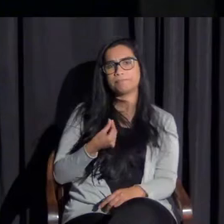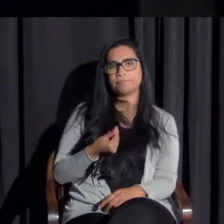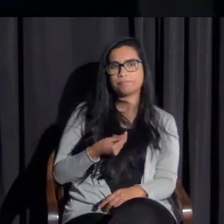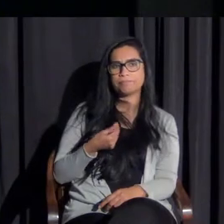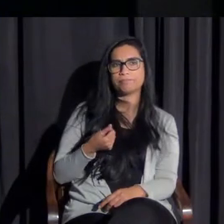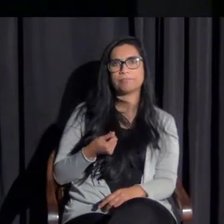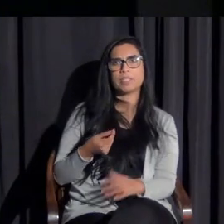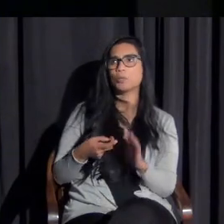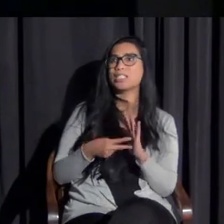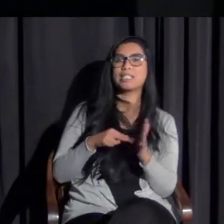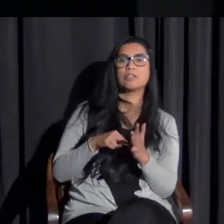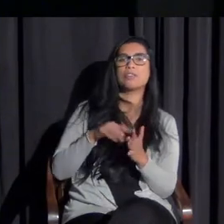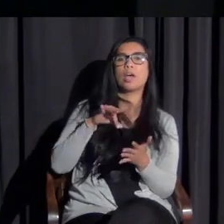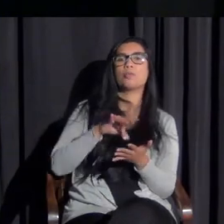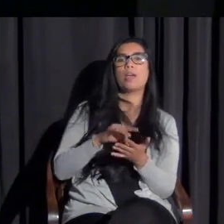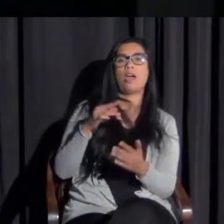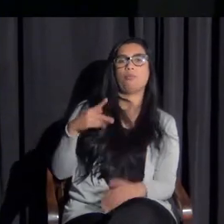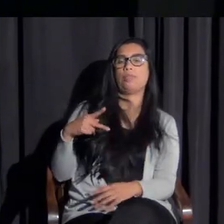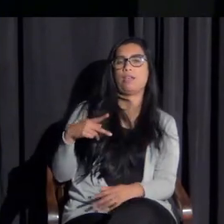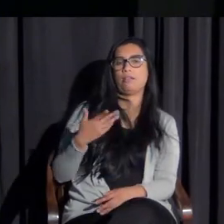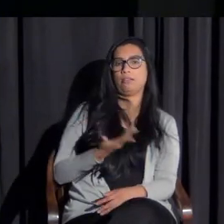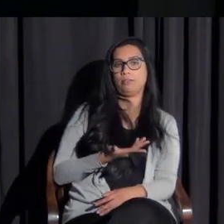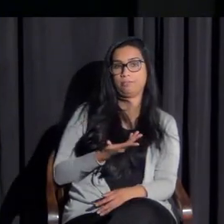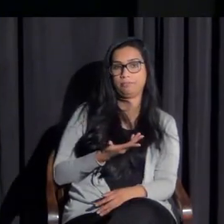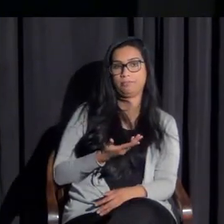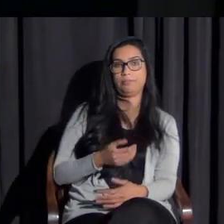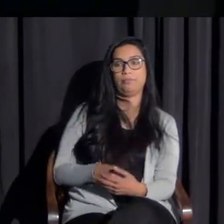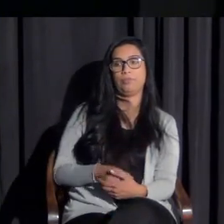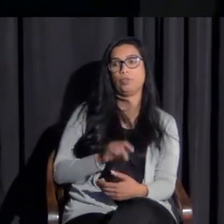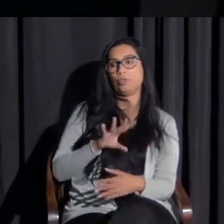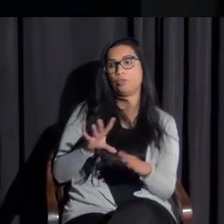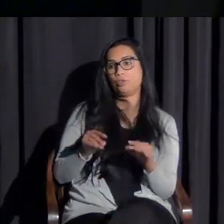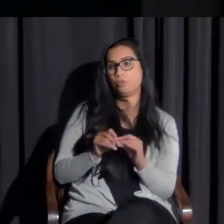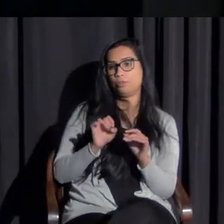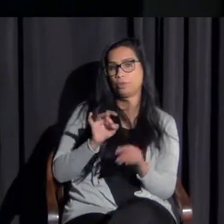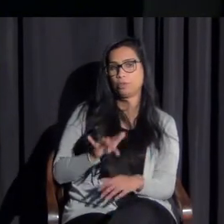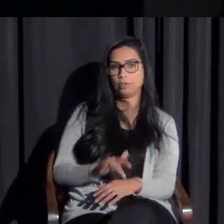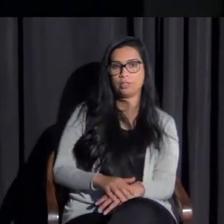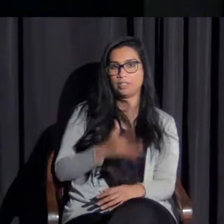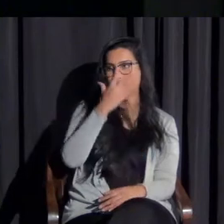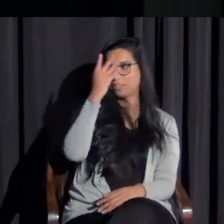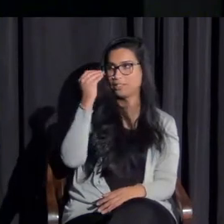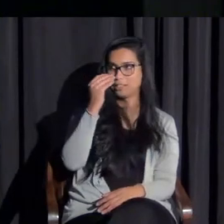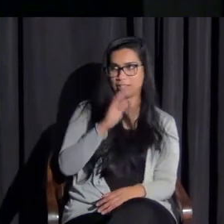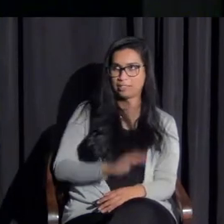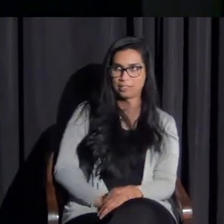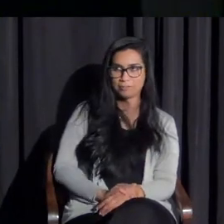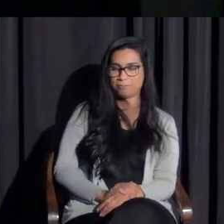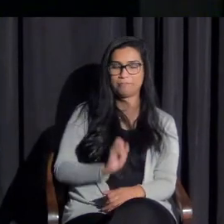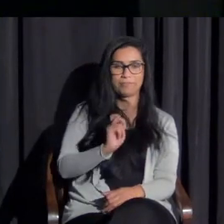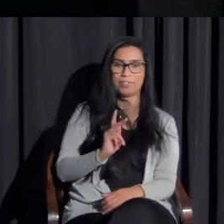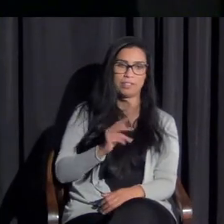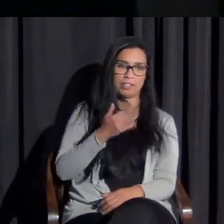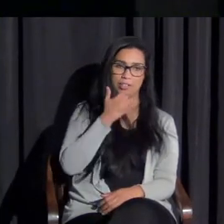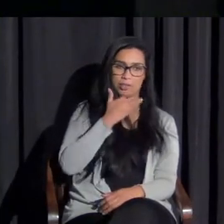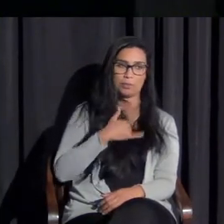significam, né, para elas. Acho que é um pouco isso. Eu esqueci o exemplo que eu ia dar, gente. Me